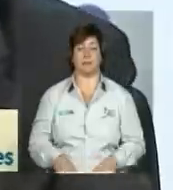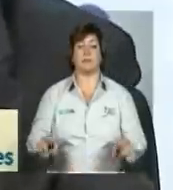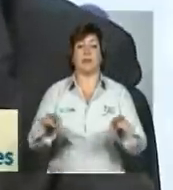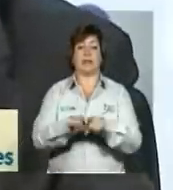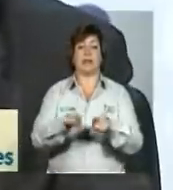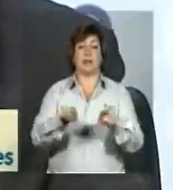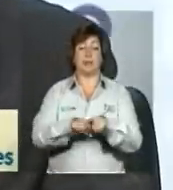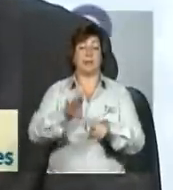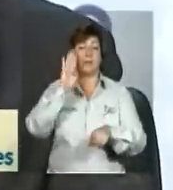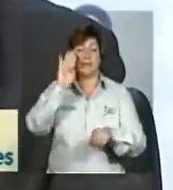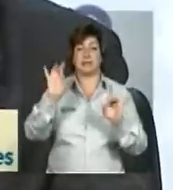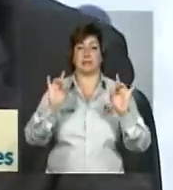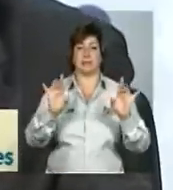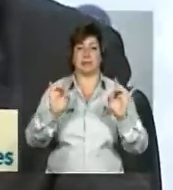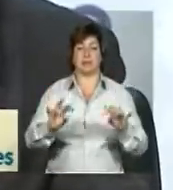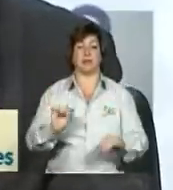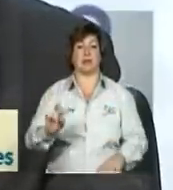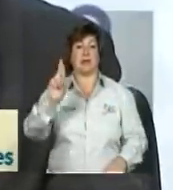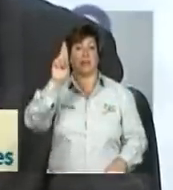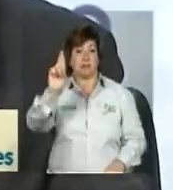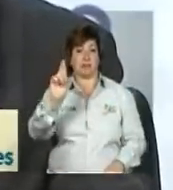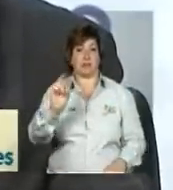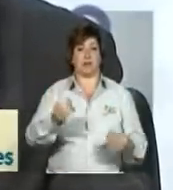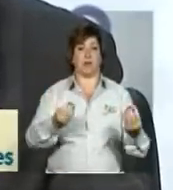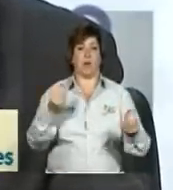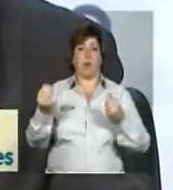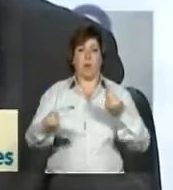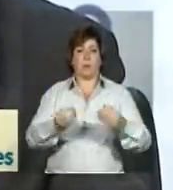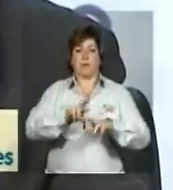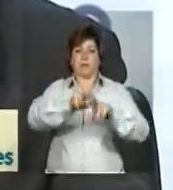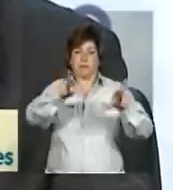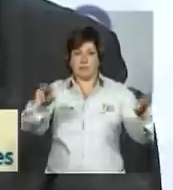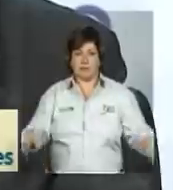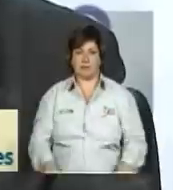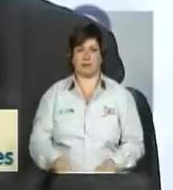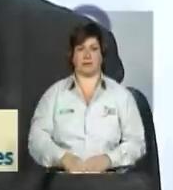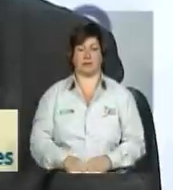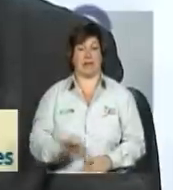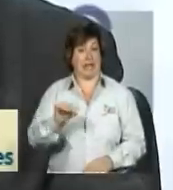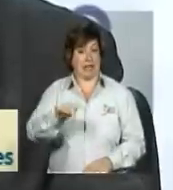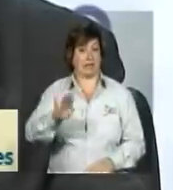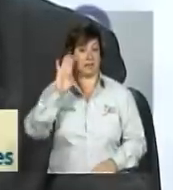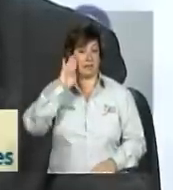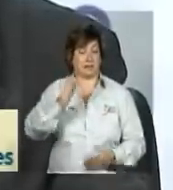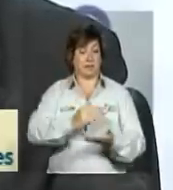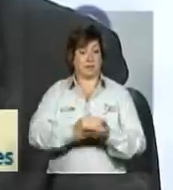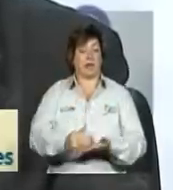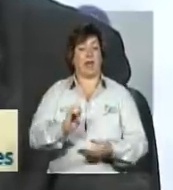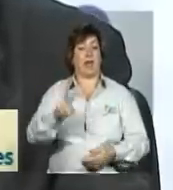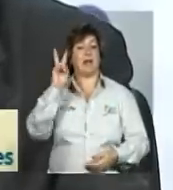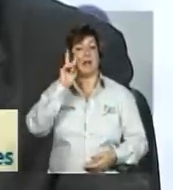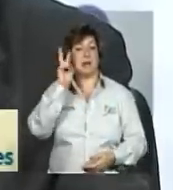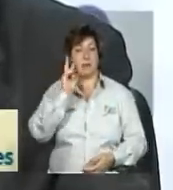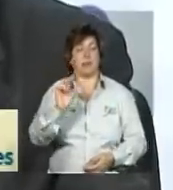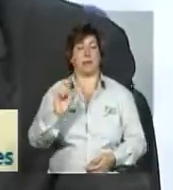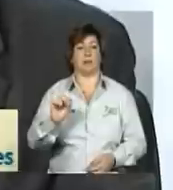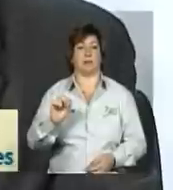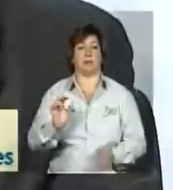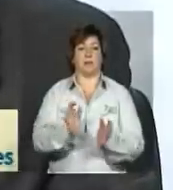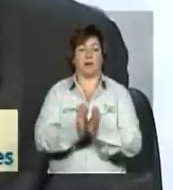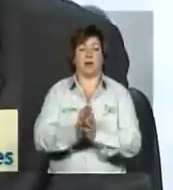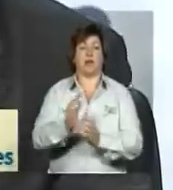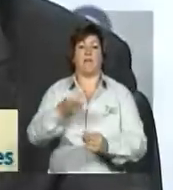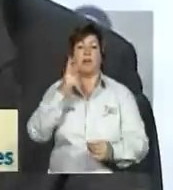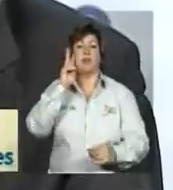também, especificamente, o das responsabilidades comuns, porém diferenciadas. Esse princípio é lembrado, em particular, na seção que fala de mudança